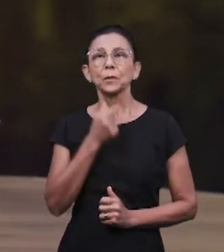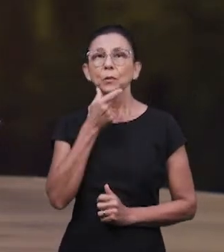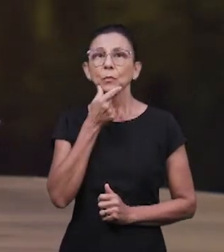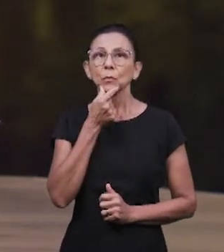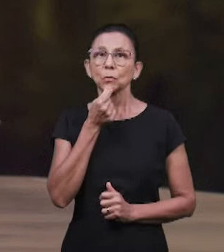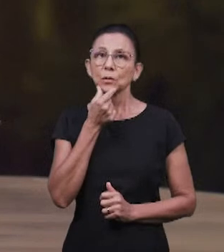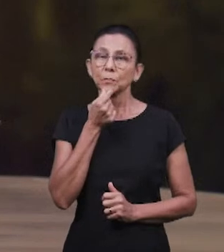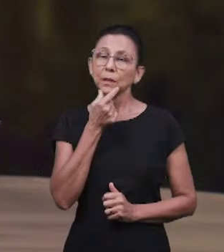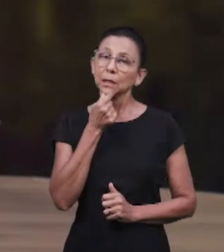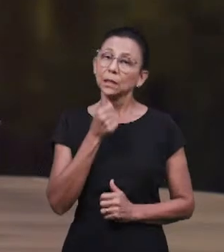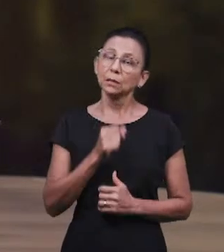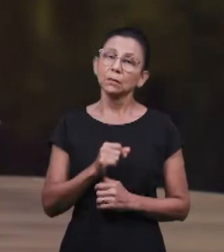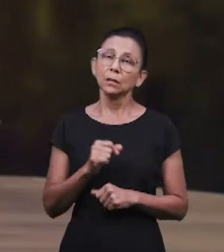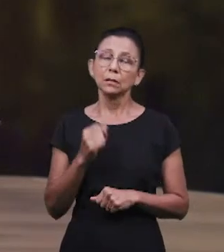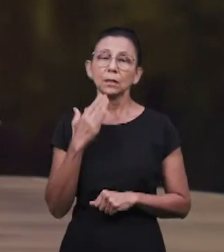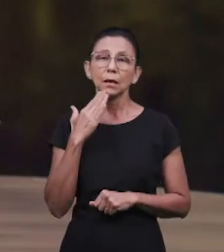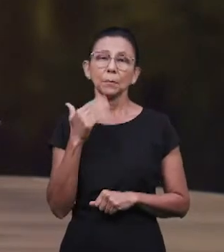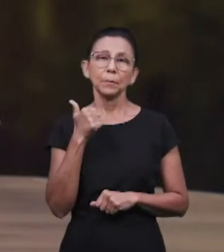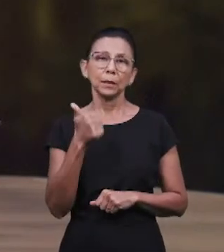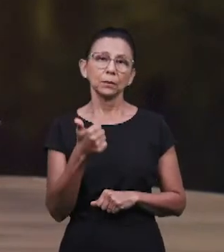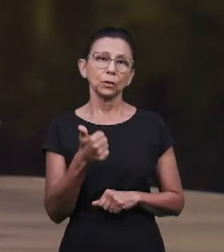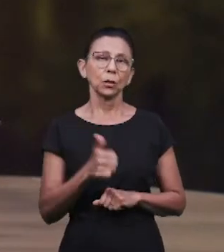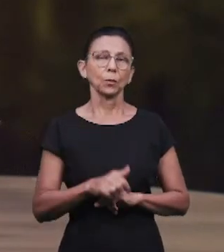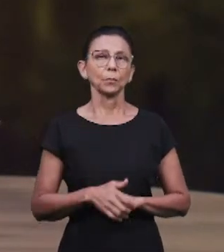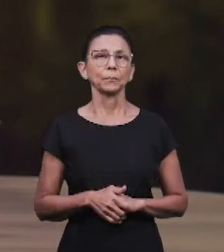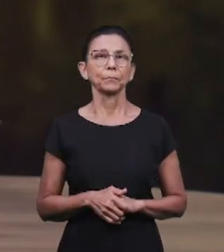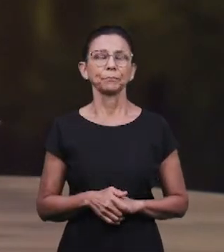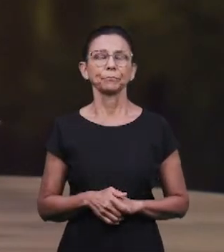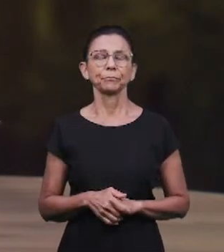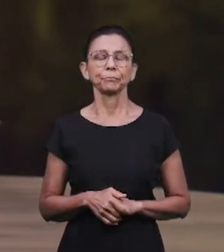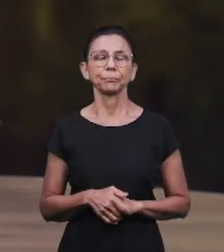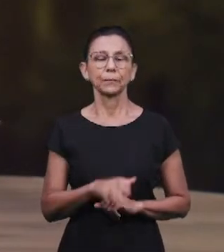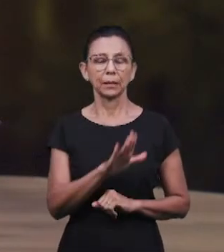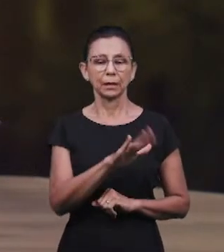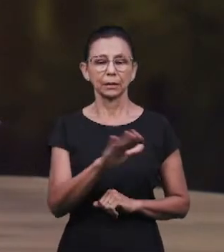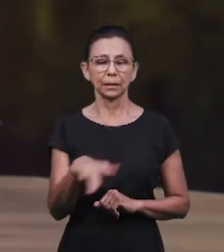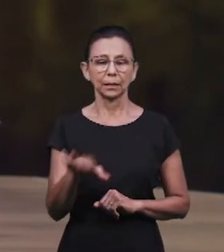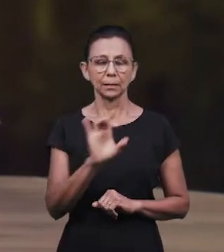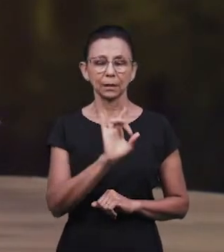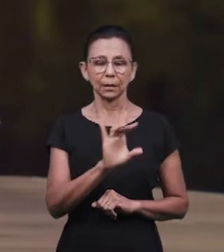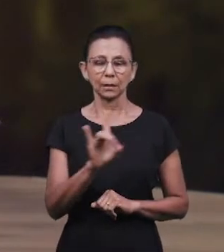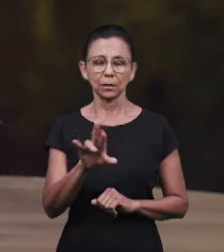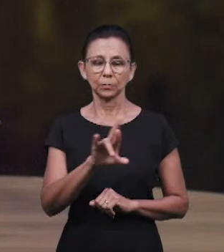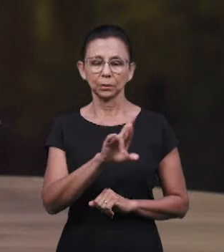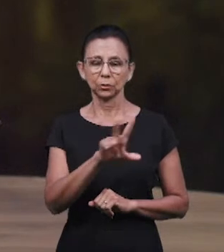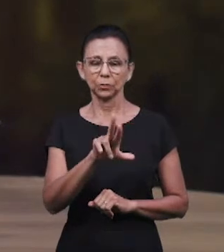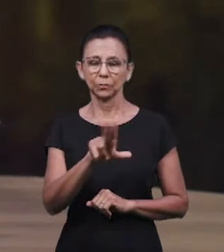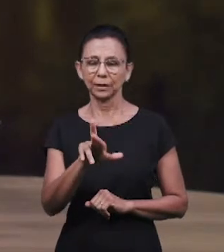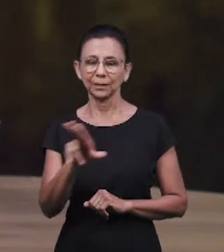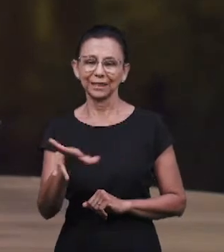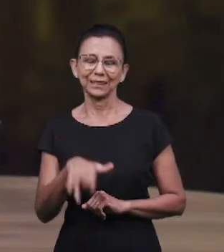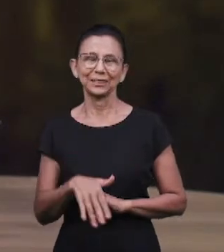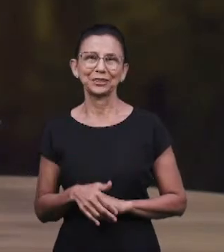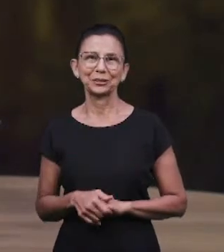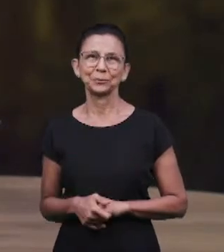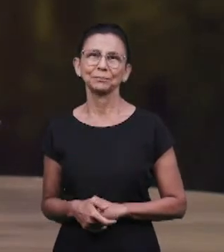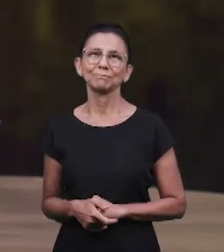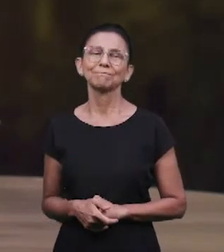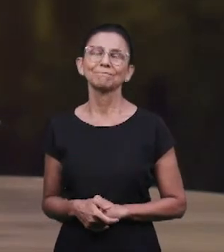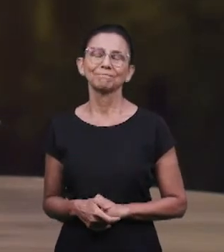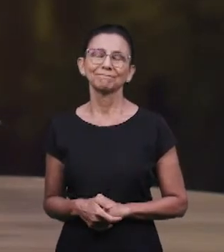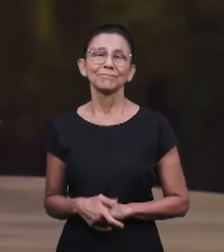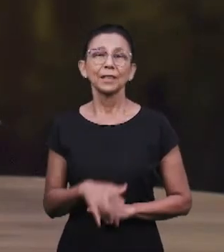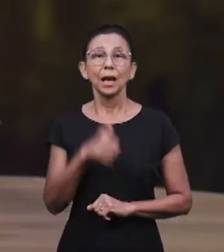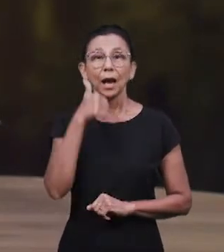meninos, é talvez menos desgaste. Cada criança é diferente. A mãe é a pessoa